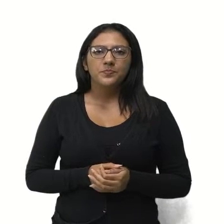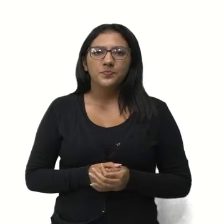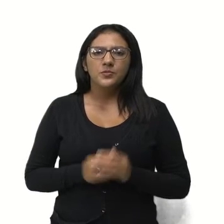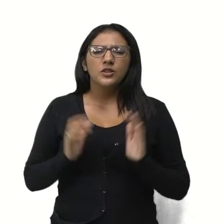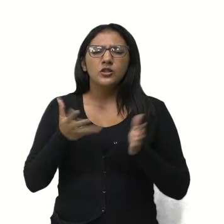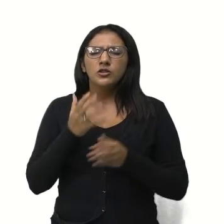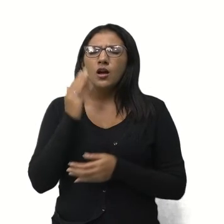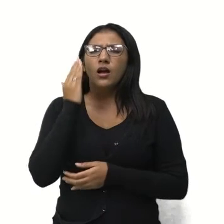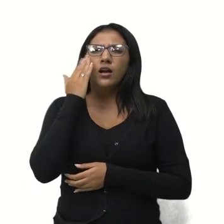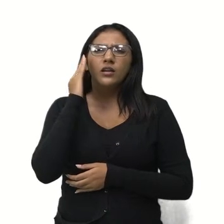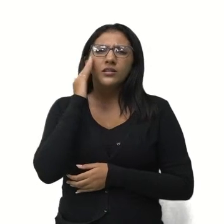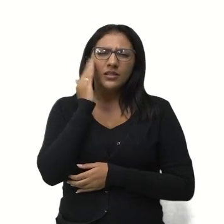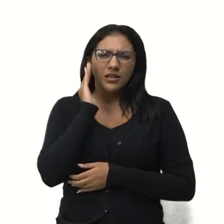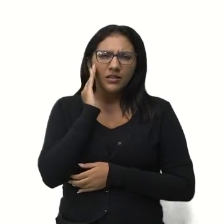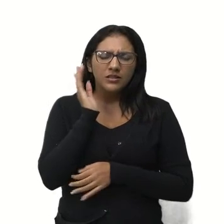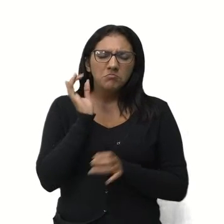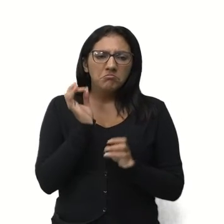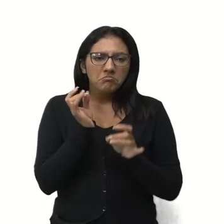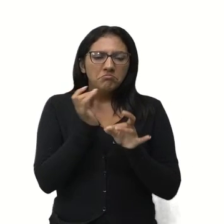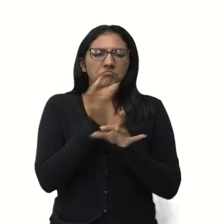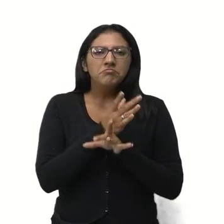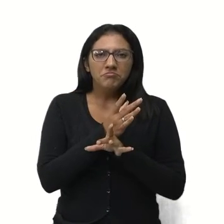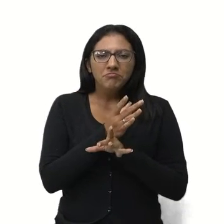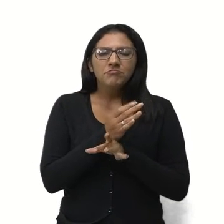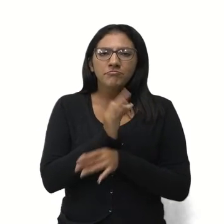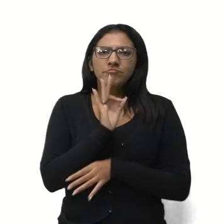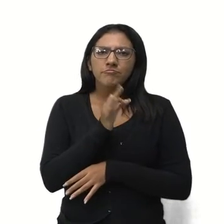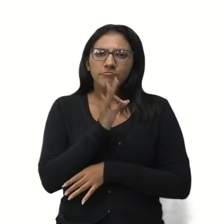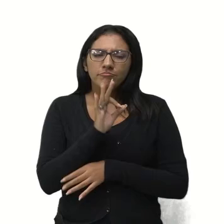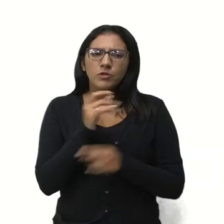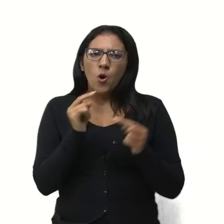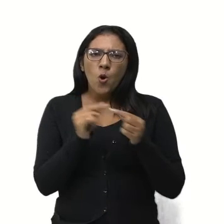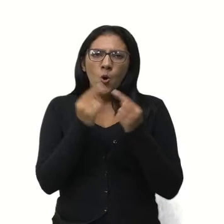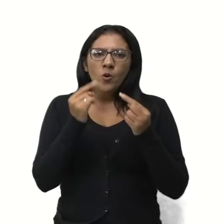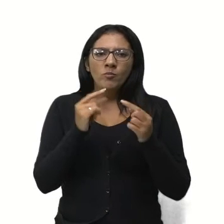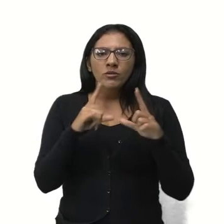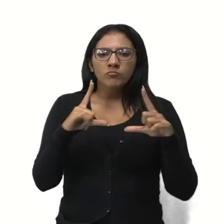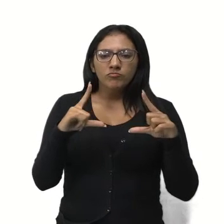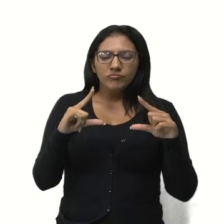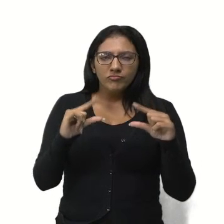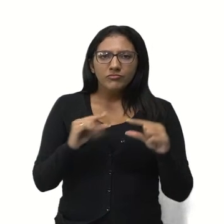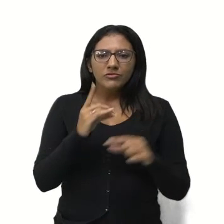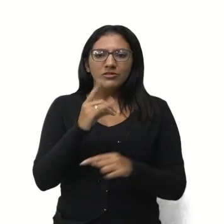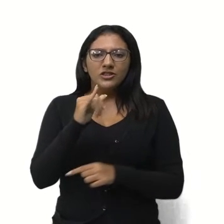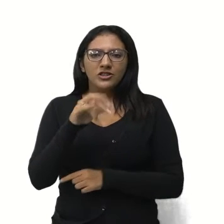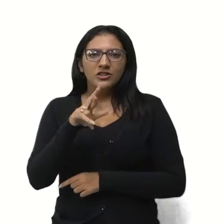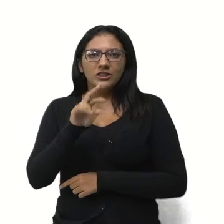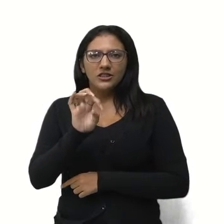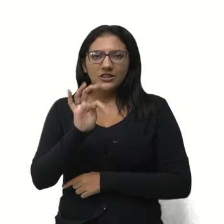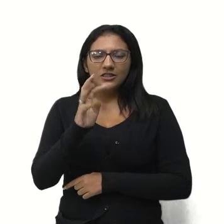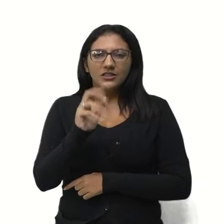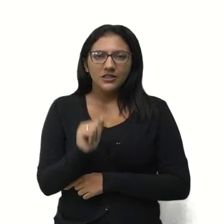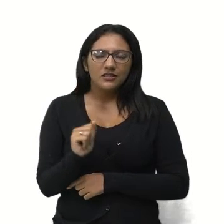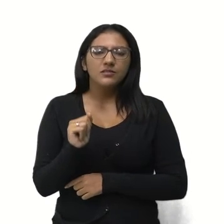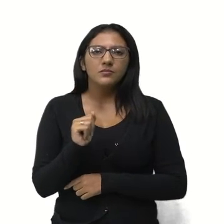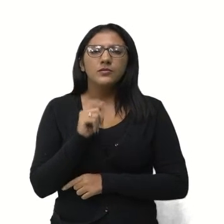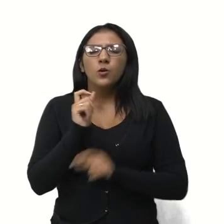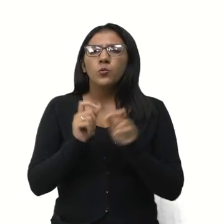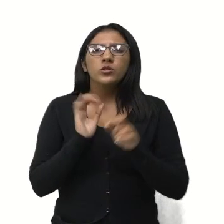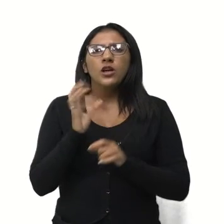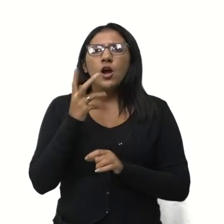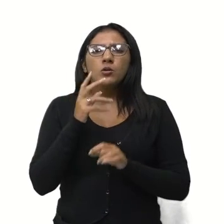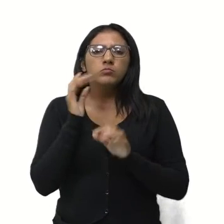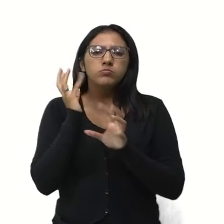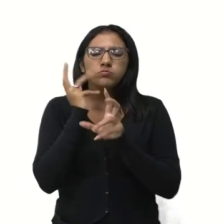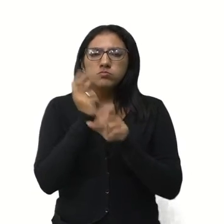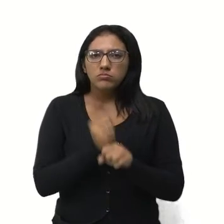gente analisou e concluiu que isso, de fato, é uma relação direta, o que nós vamos fazer?